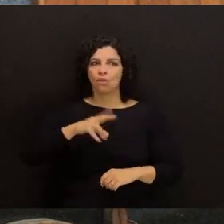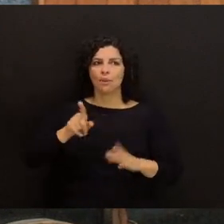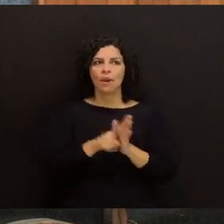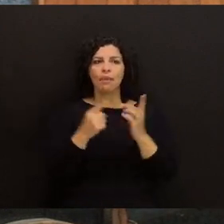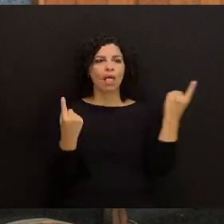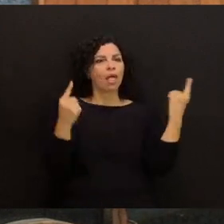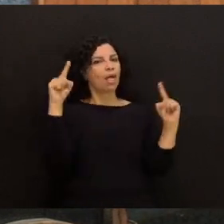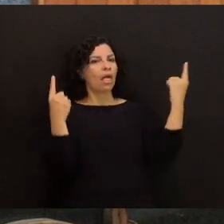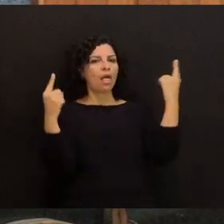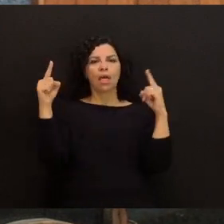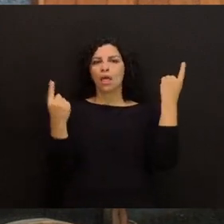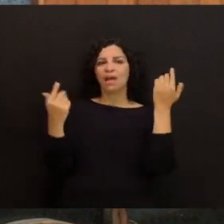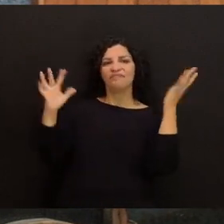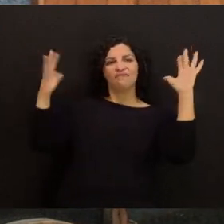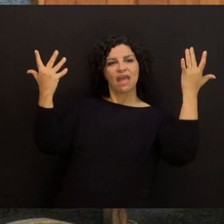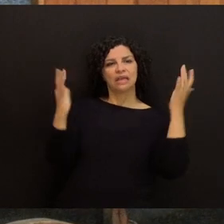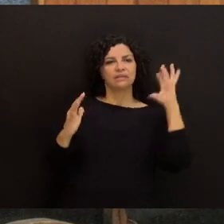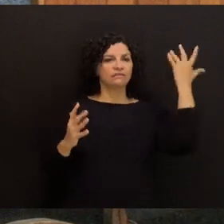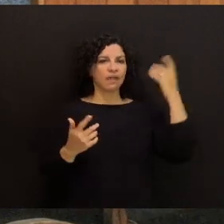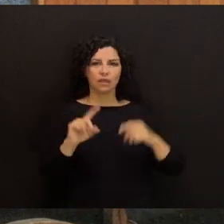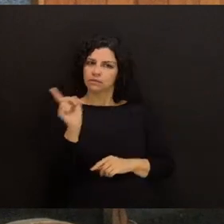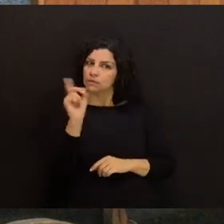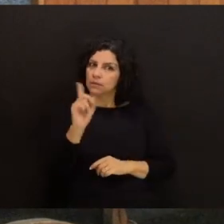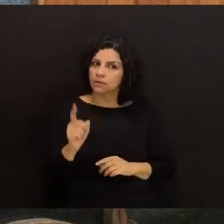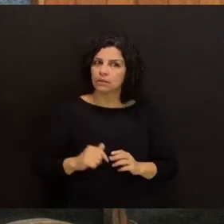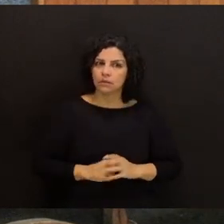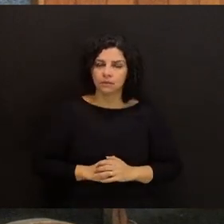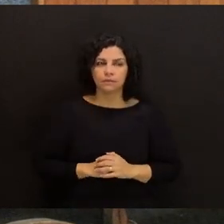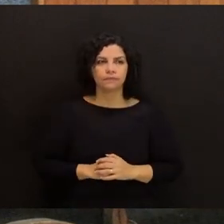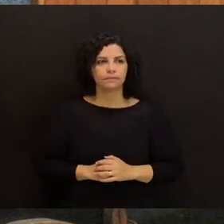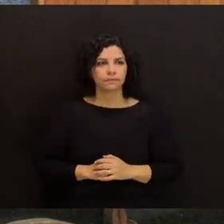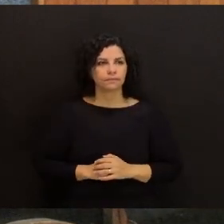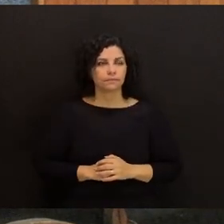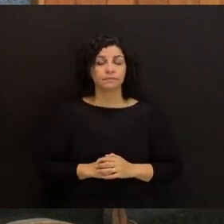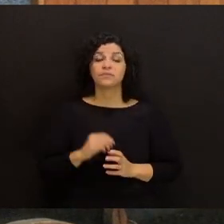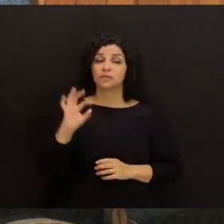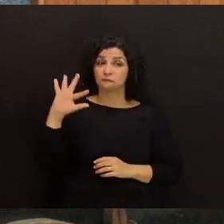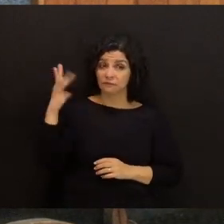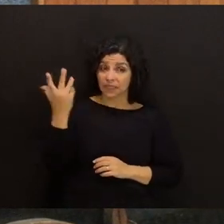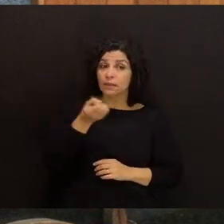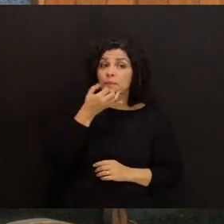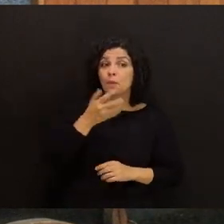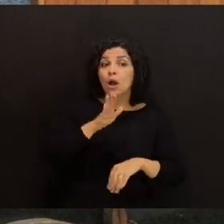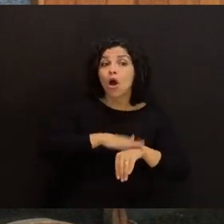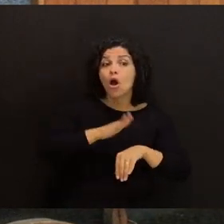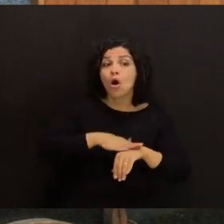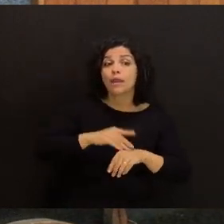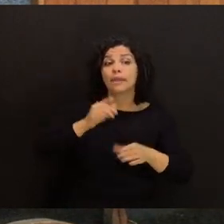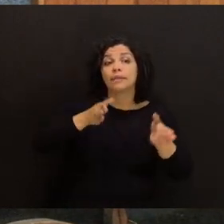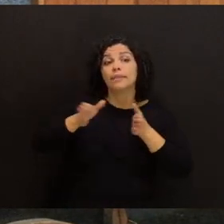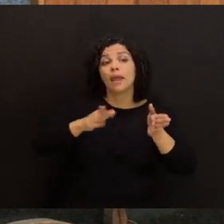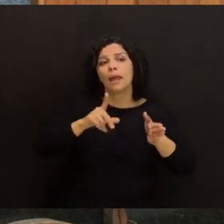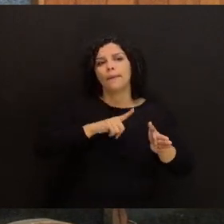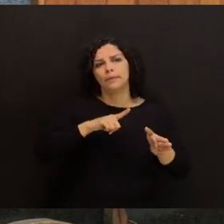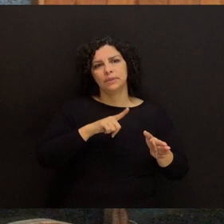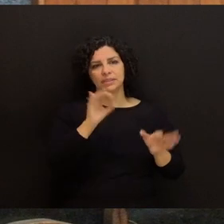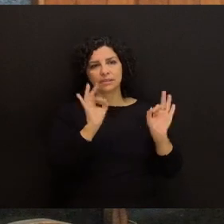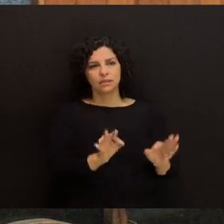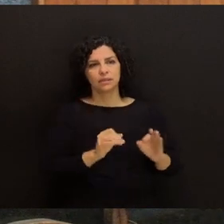curtir não é só festa festa é bom mas tem horário tem dia